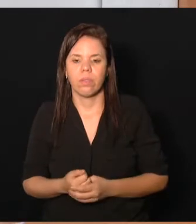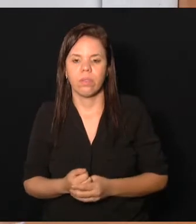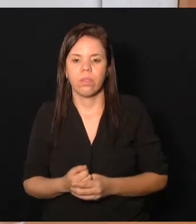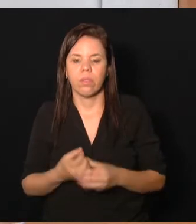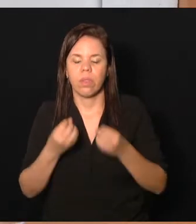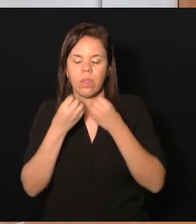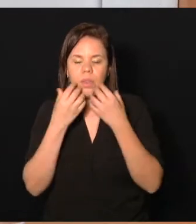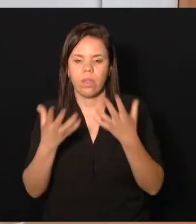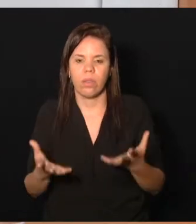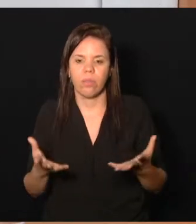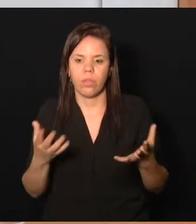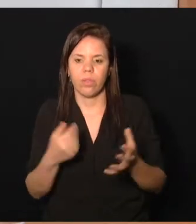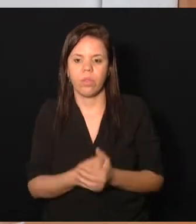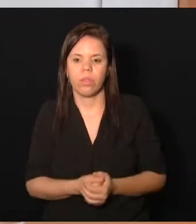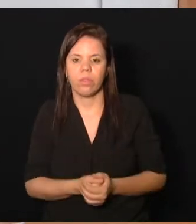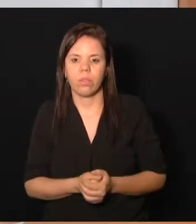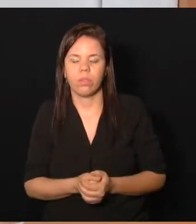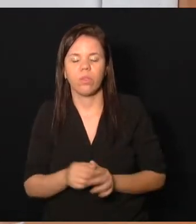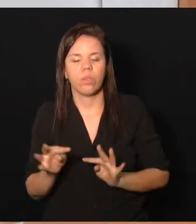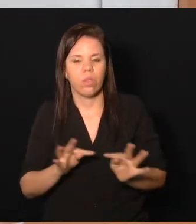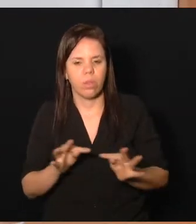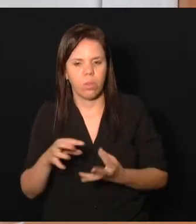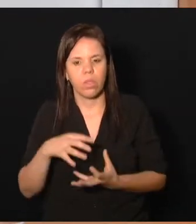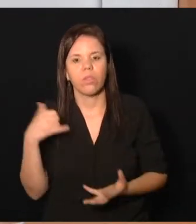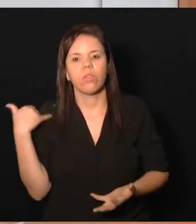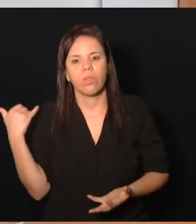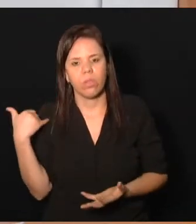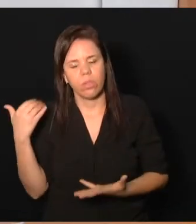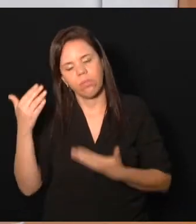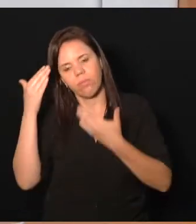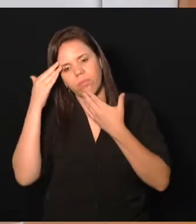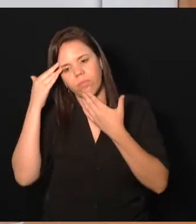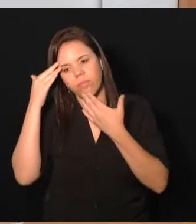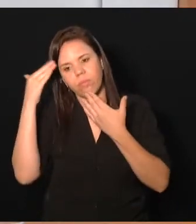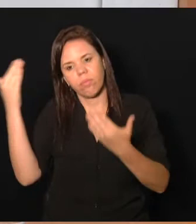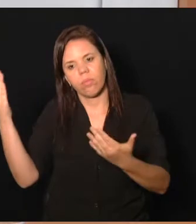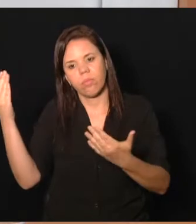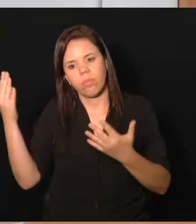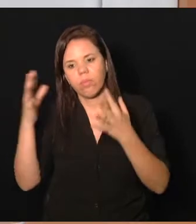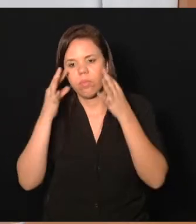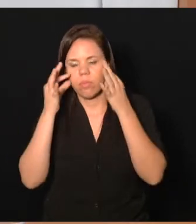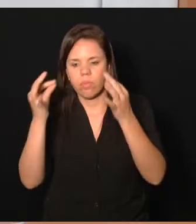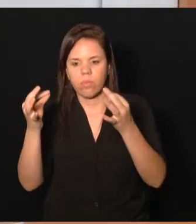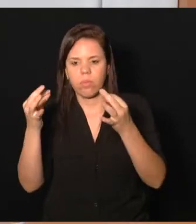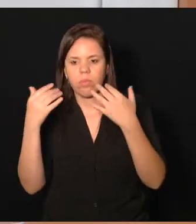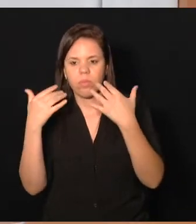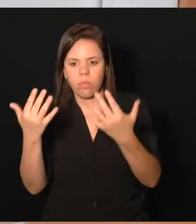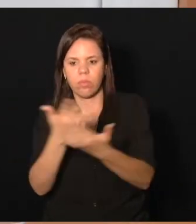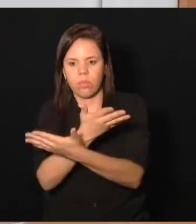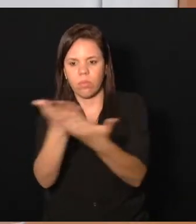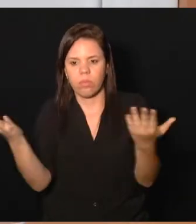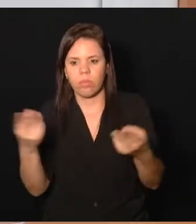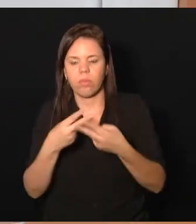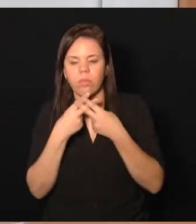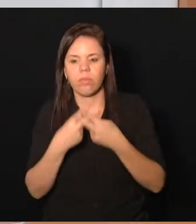aborda do tratamento do idoso. Muito obrigado pela atenção de vocês e a